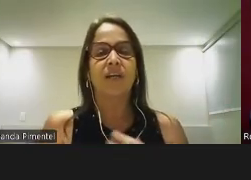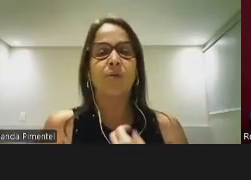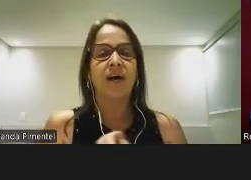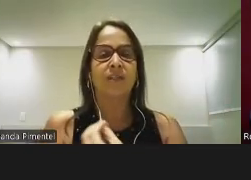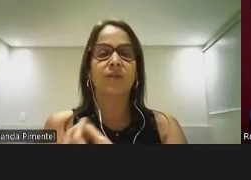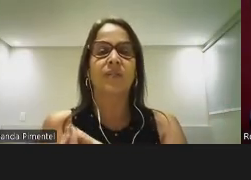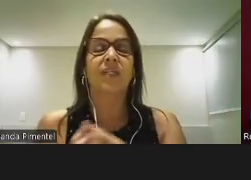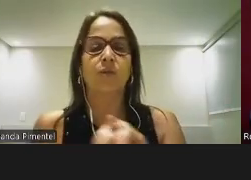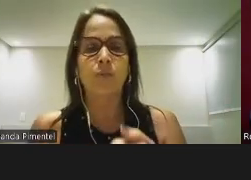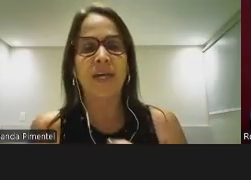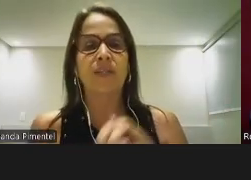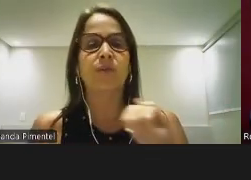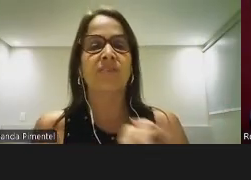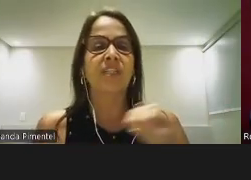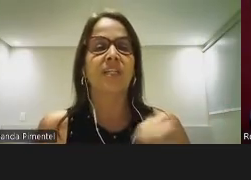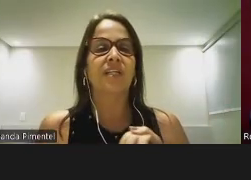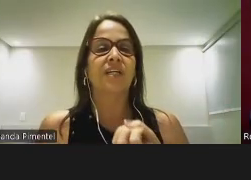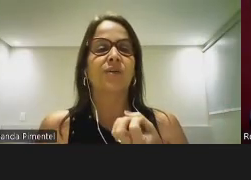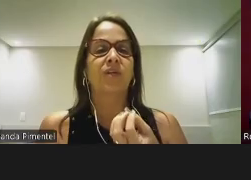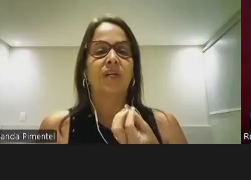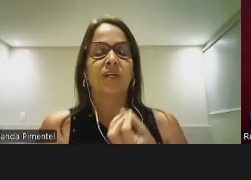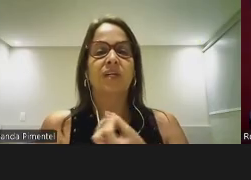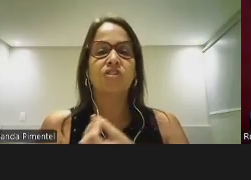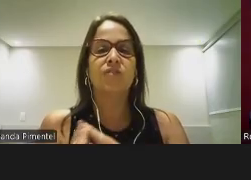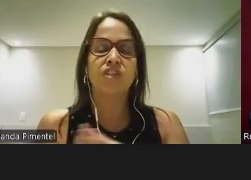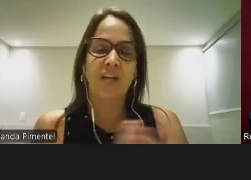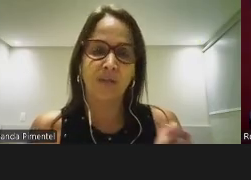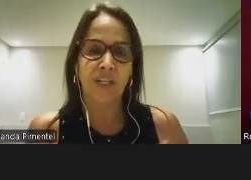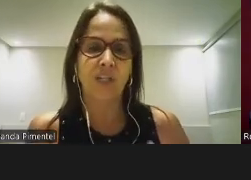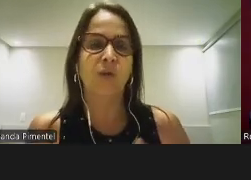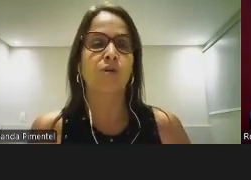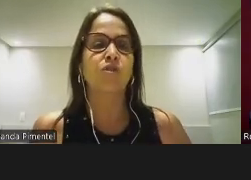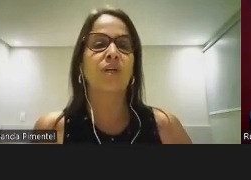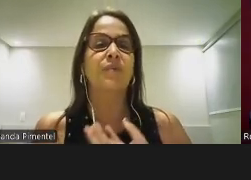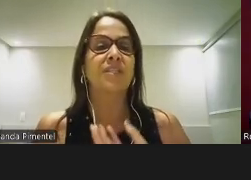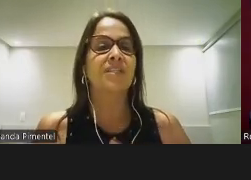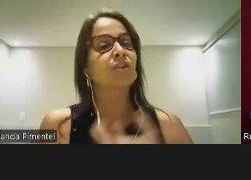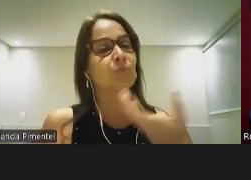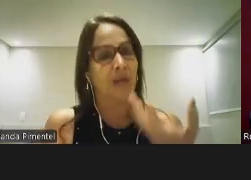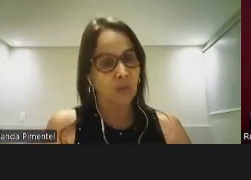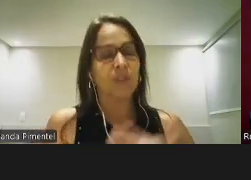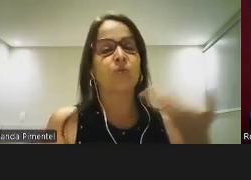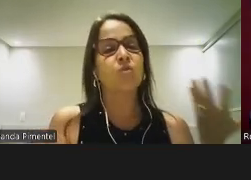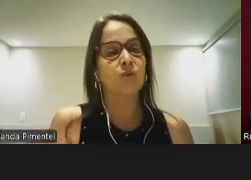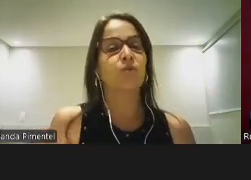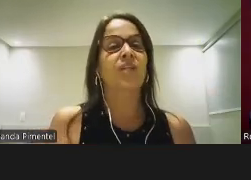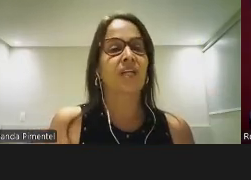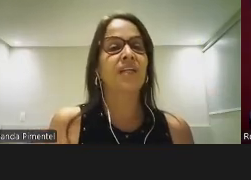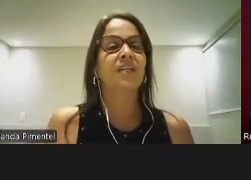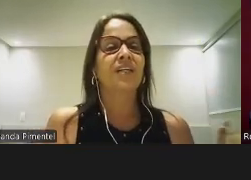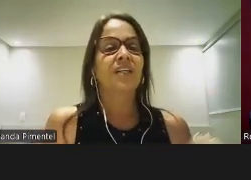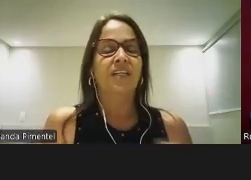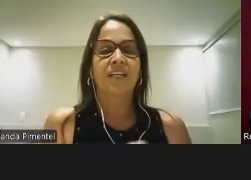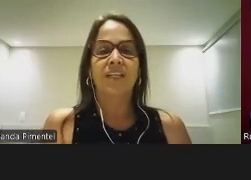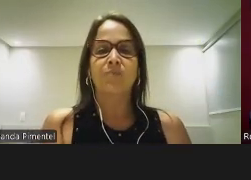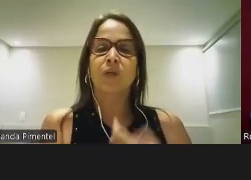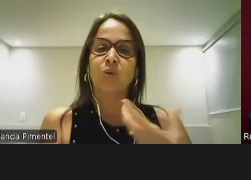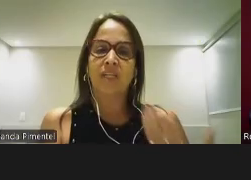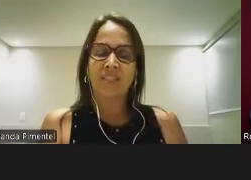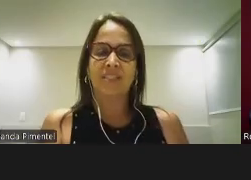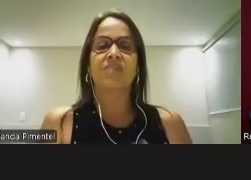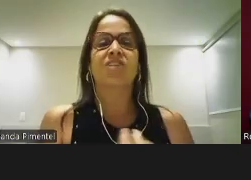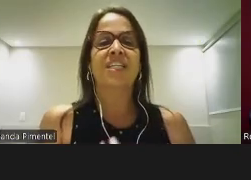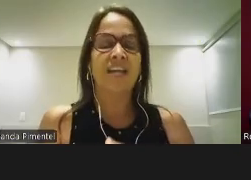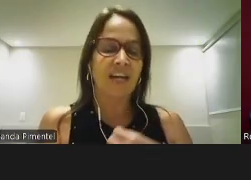talvez aquele quadro de o médico estava entendendo que antes de fechar o diagnóstico ele precisava tomar conta do sono dele e que